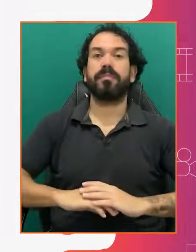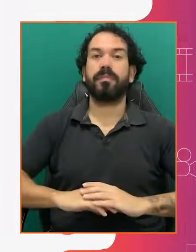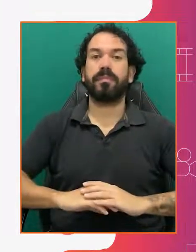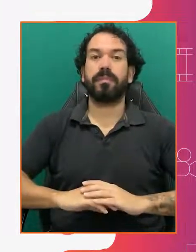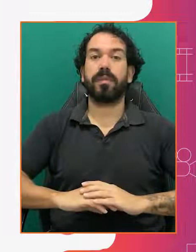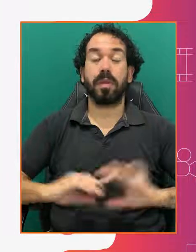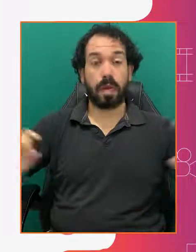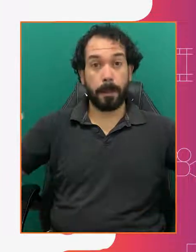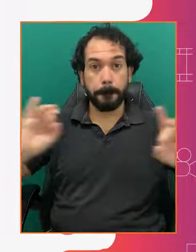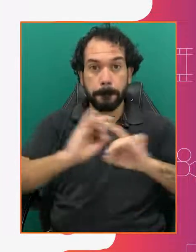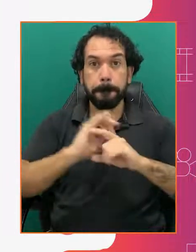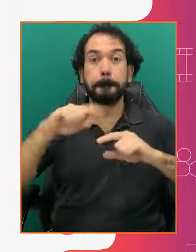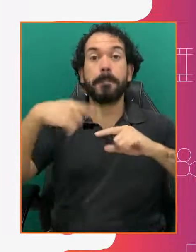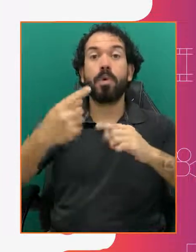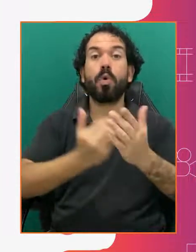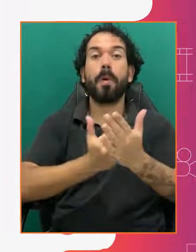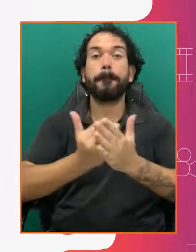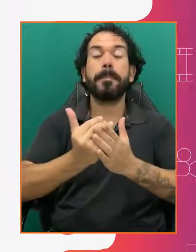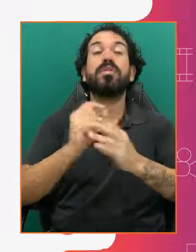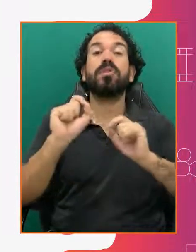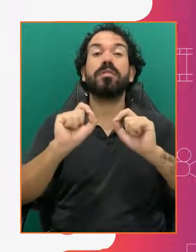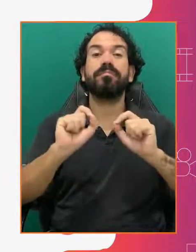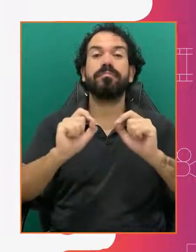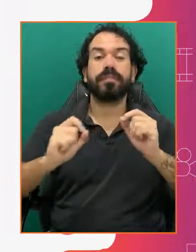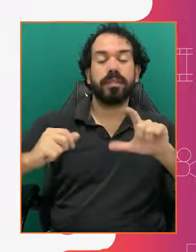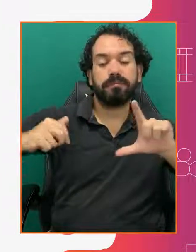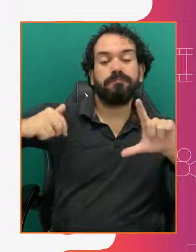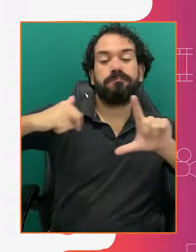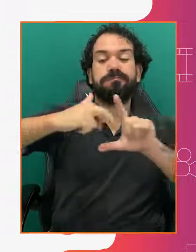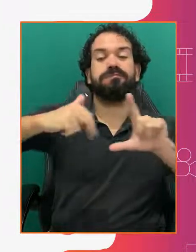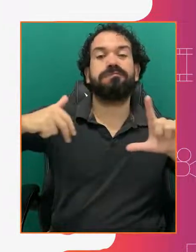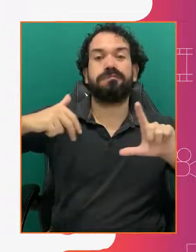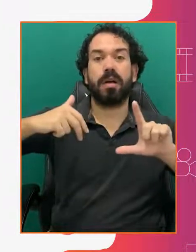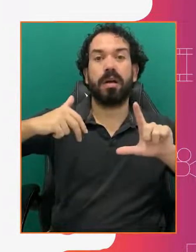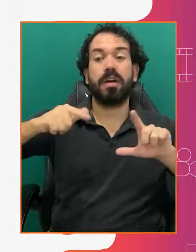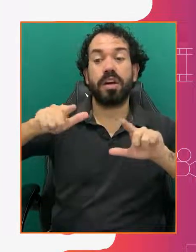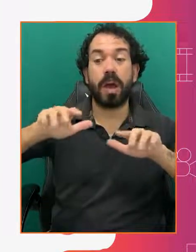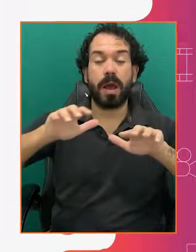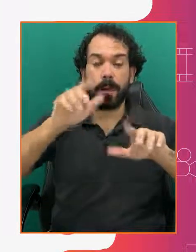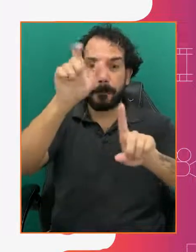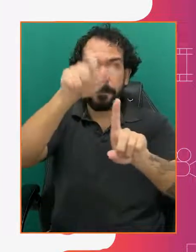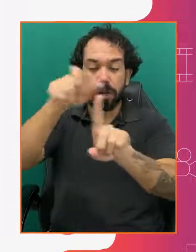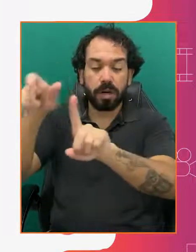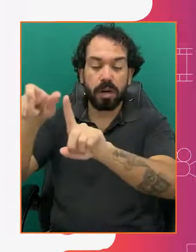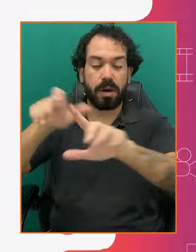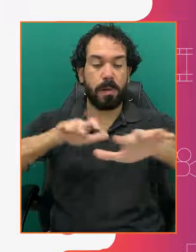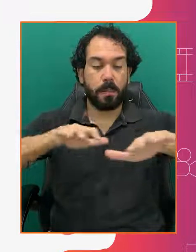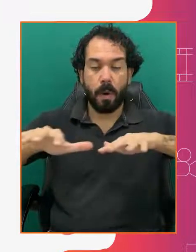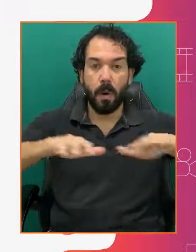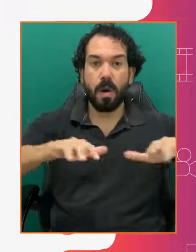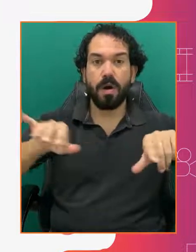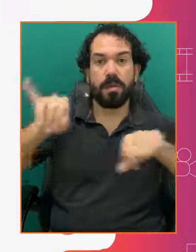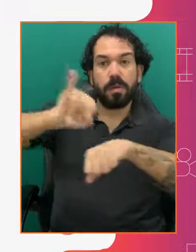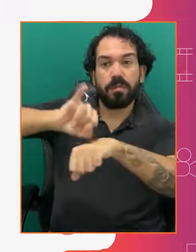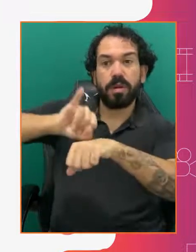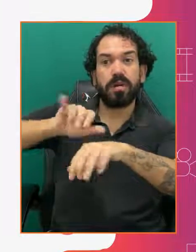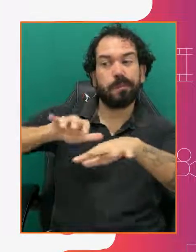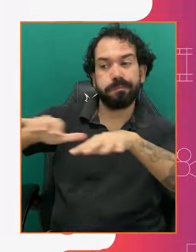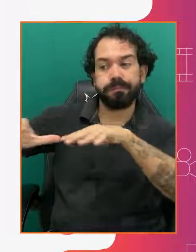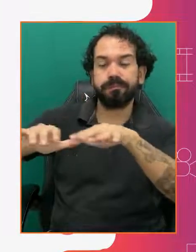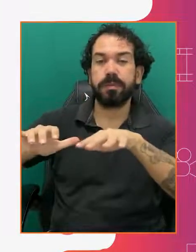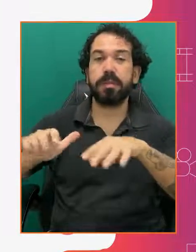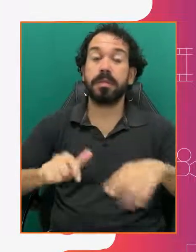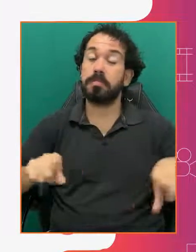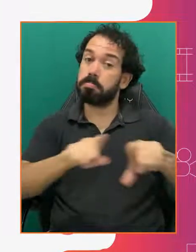Depois é feita a animação da cena, na qual o animador move os personagens e os objetos,